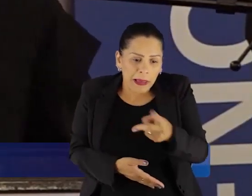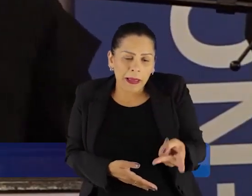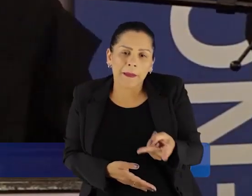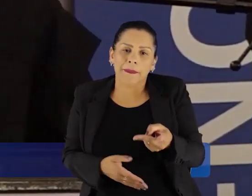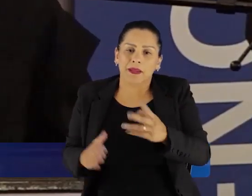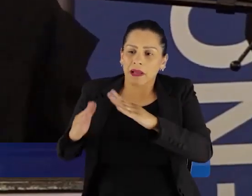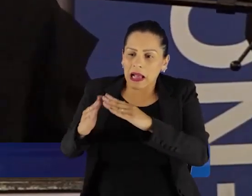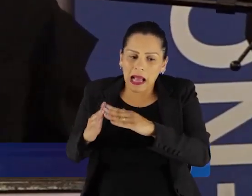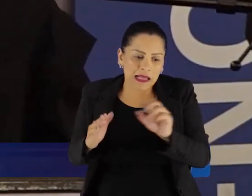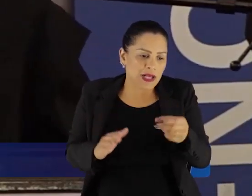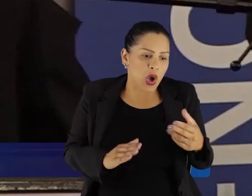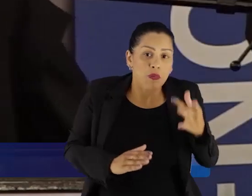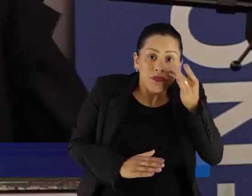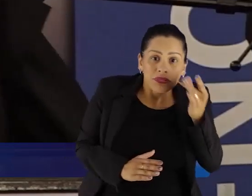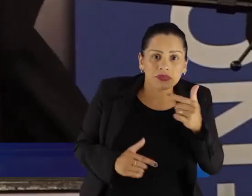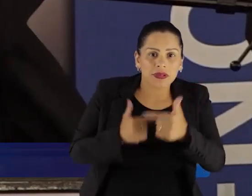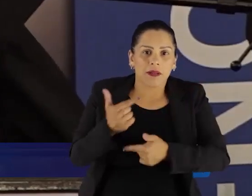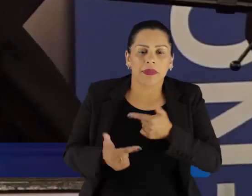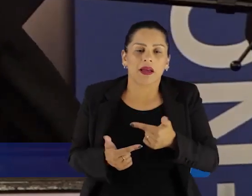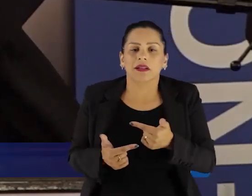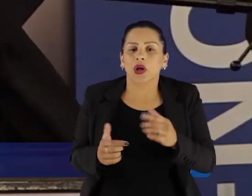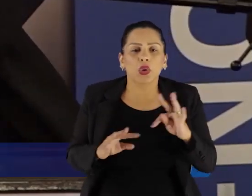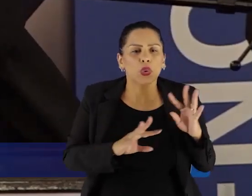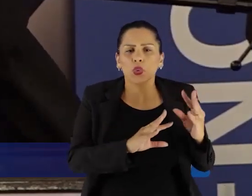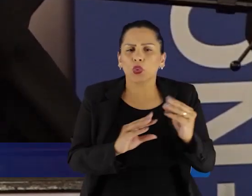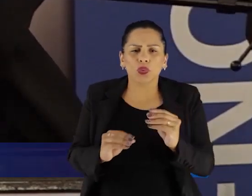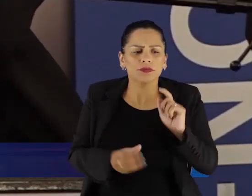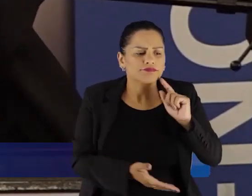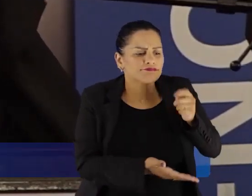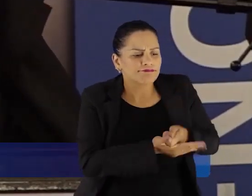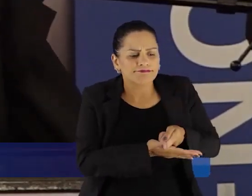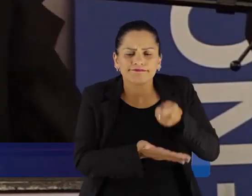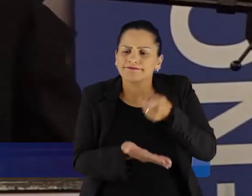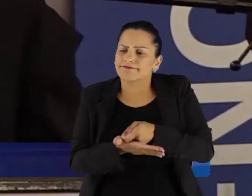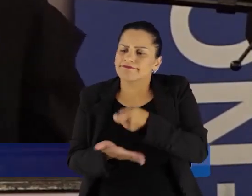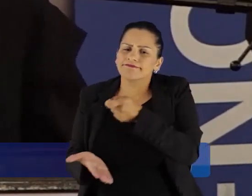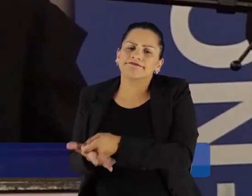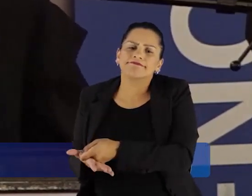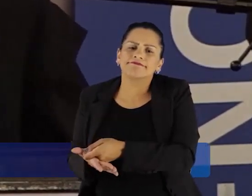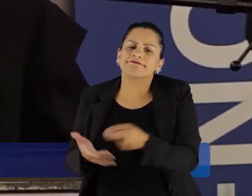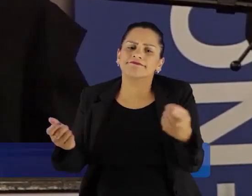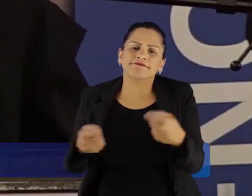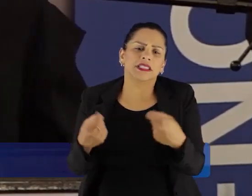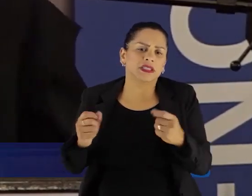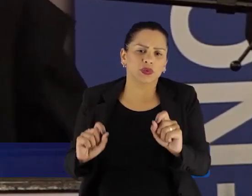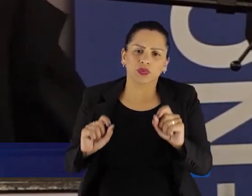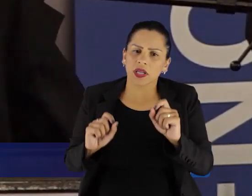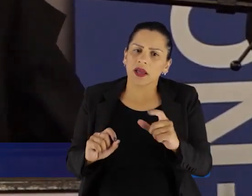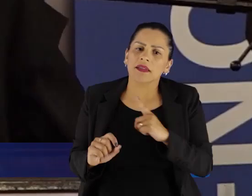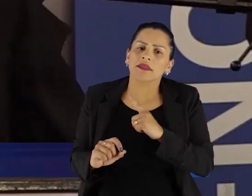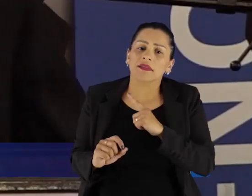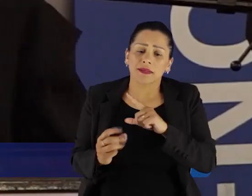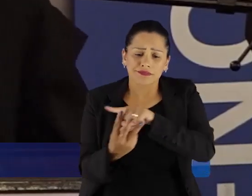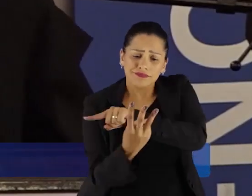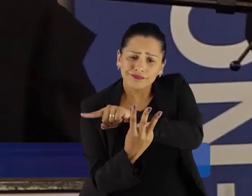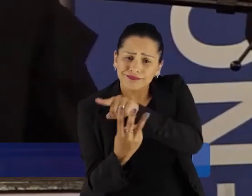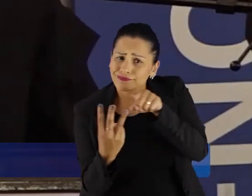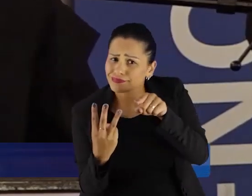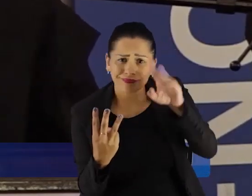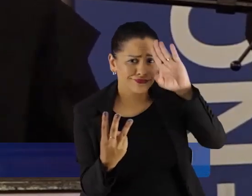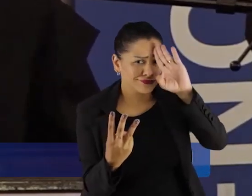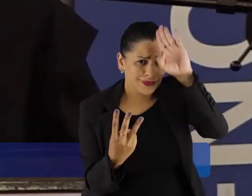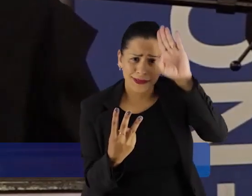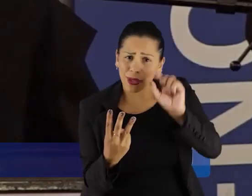remota ou presencial em todas as decisões devem contar com os três grandes